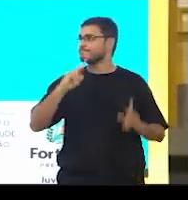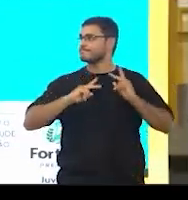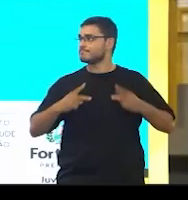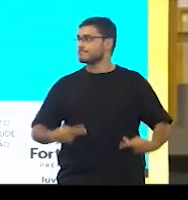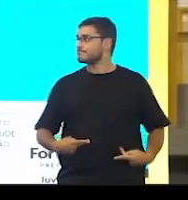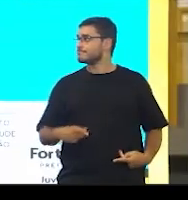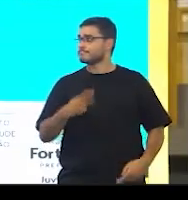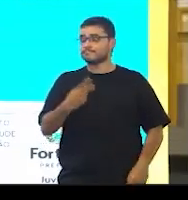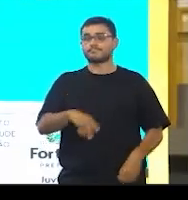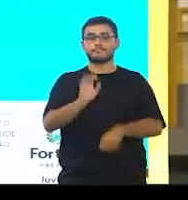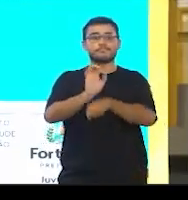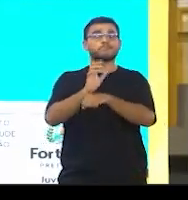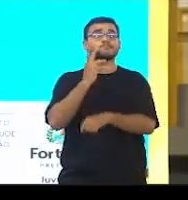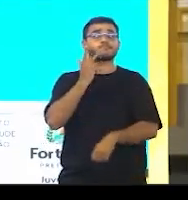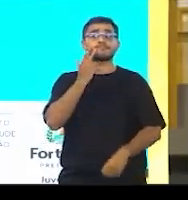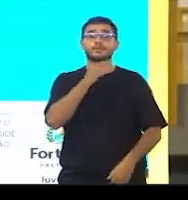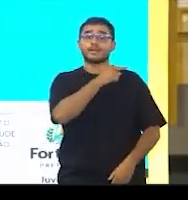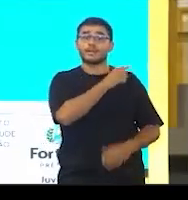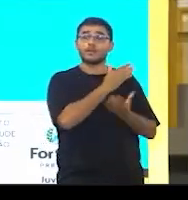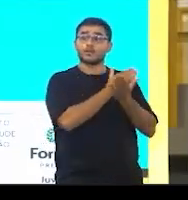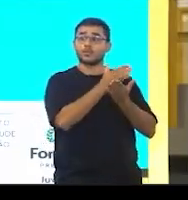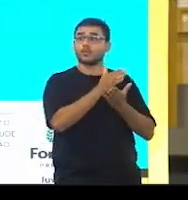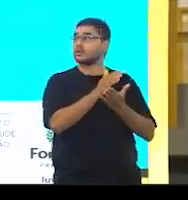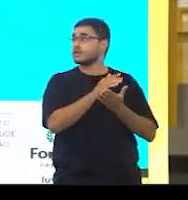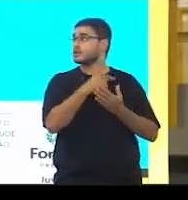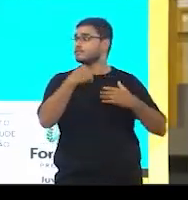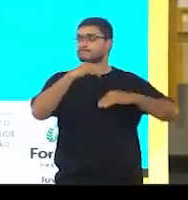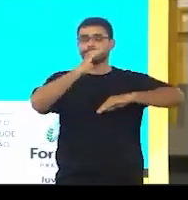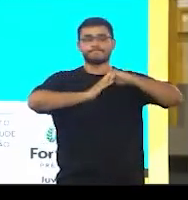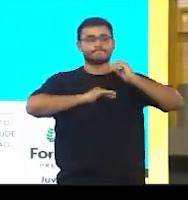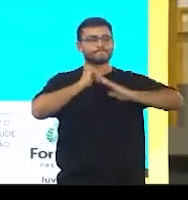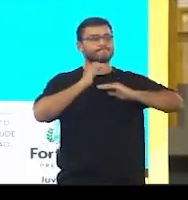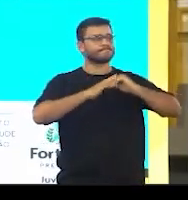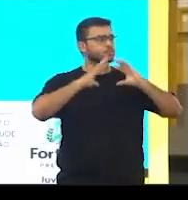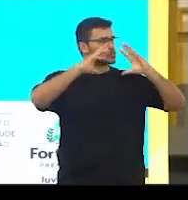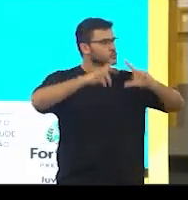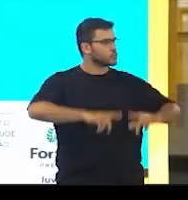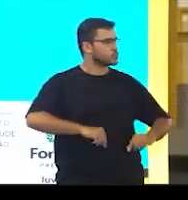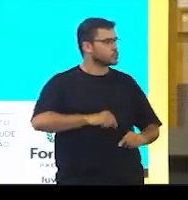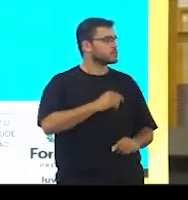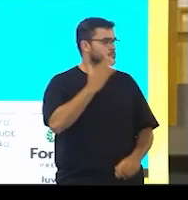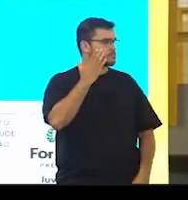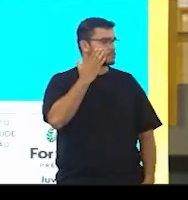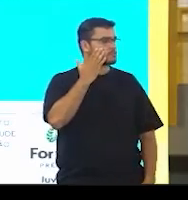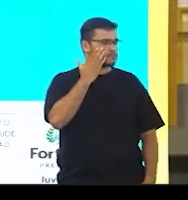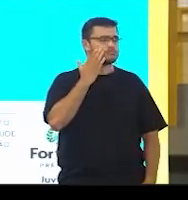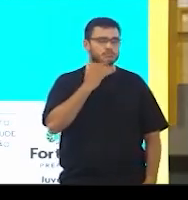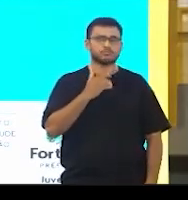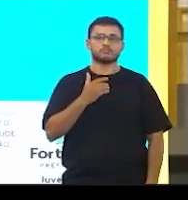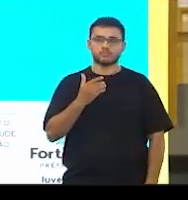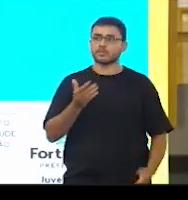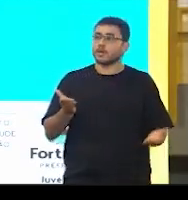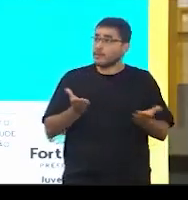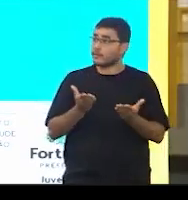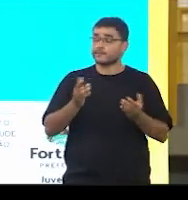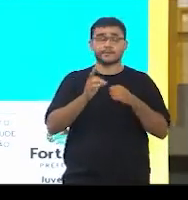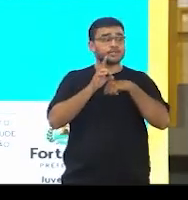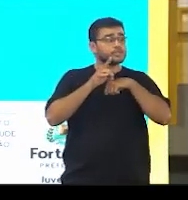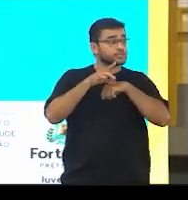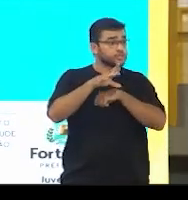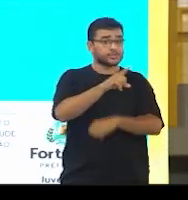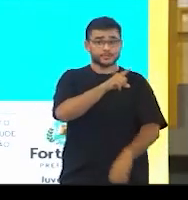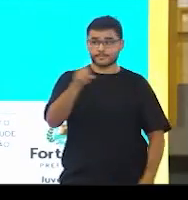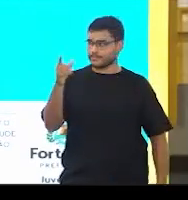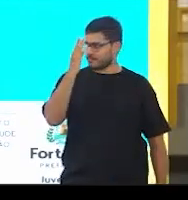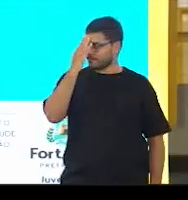Enem. O cara que começou o trabalho por competências e habilidades, e ele vai trazer dicas de ouro para vocês,